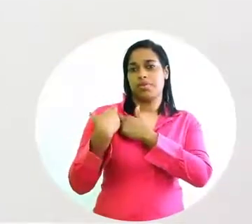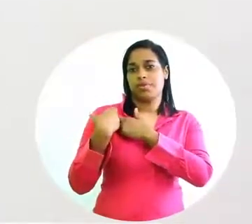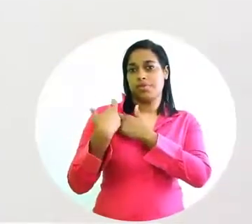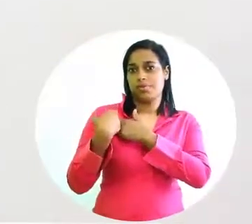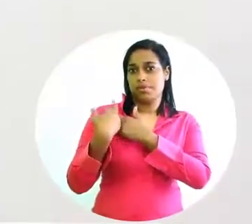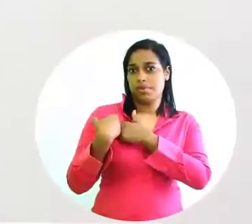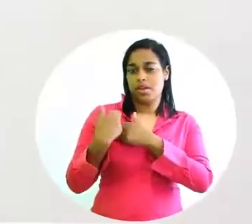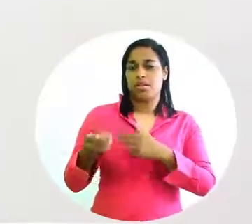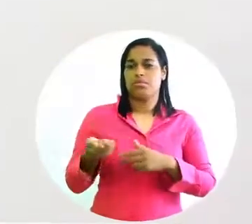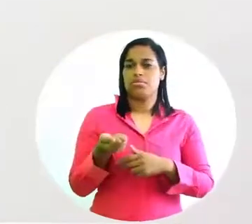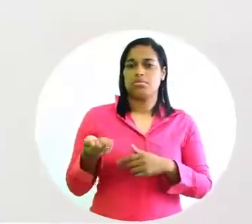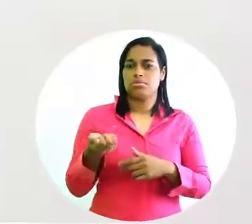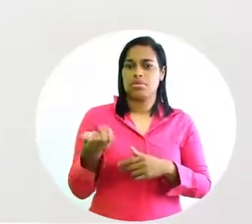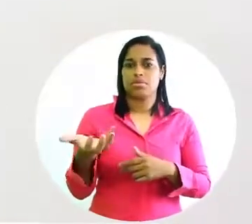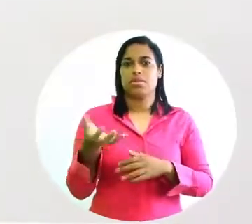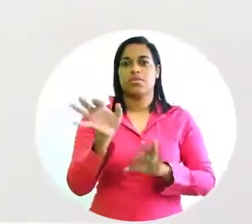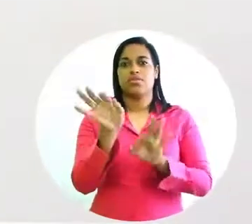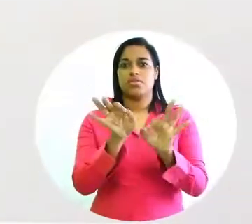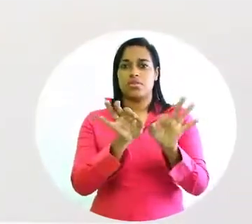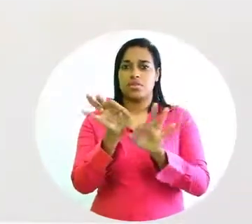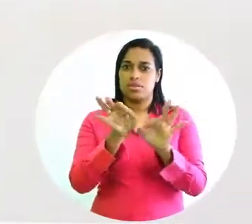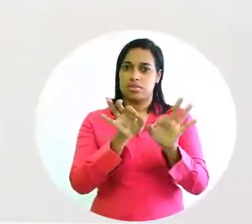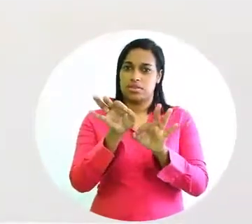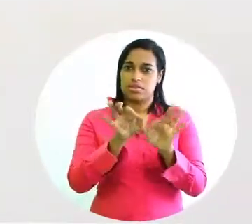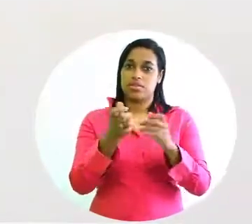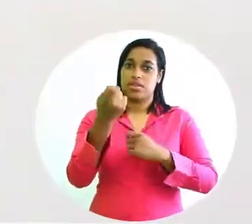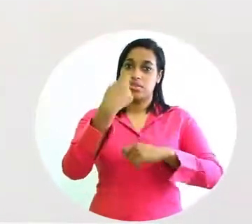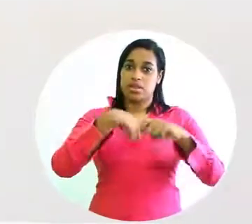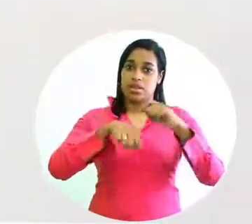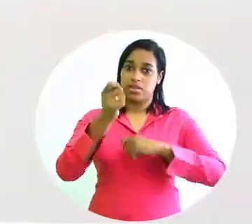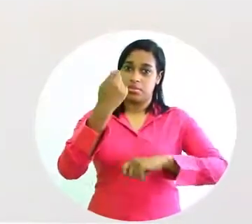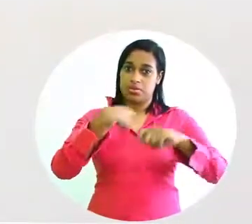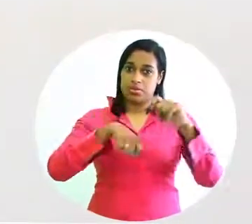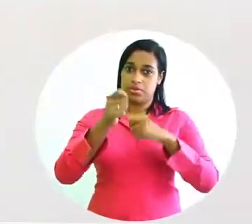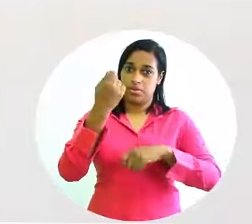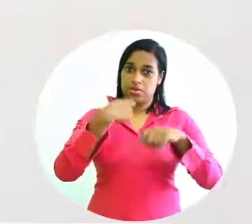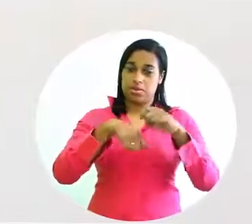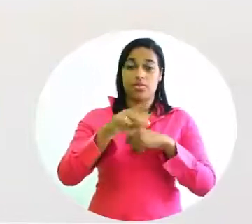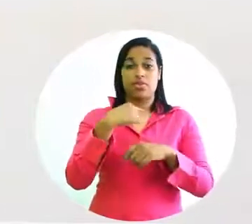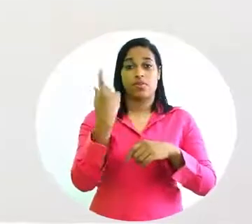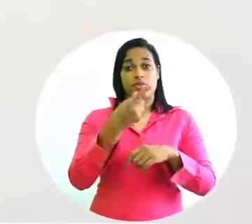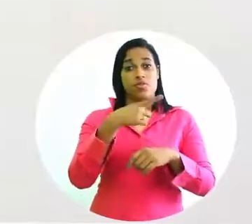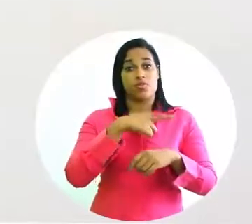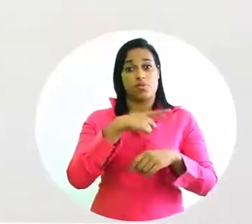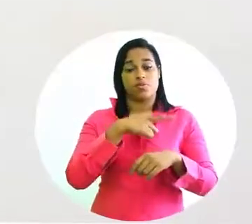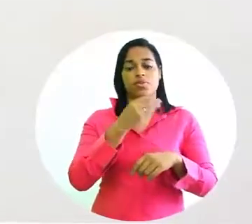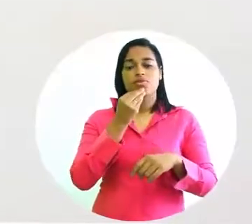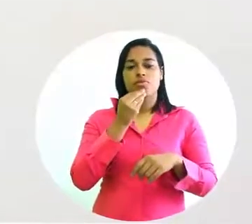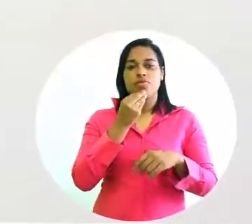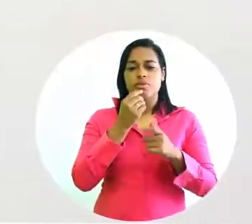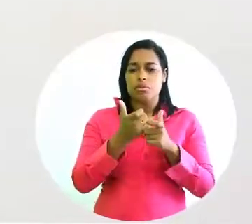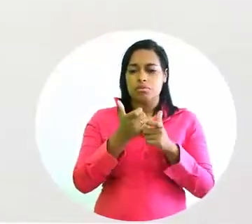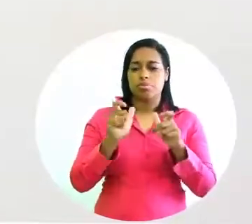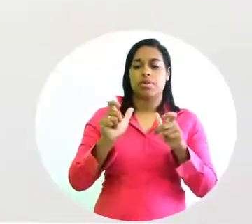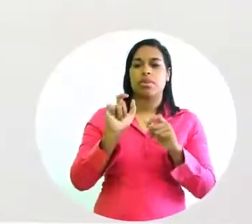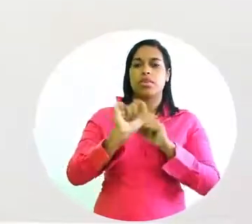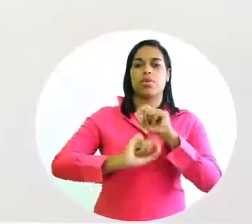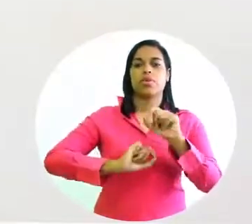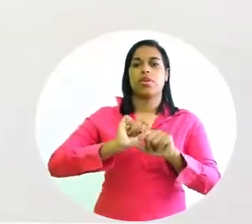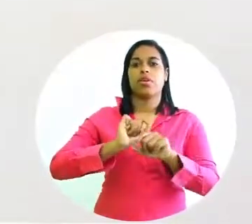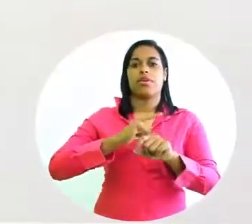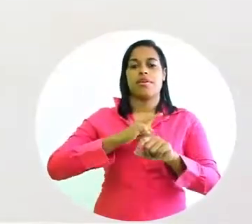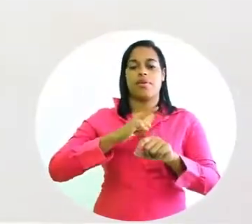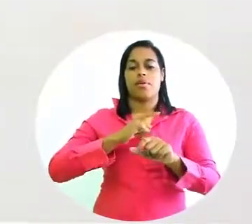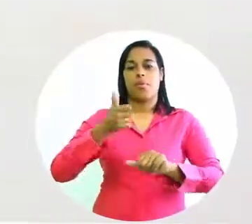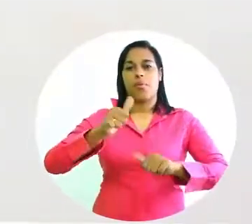e processos operacionais e administrativos, nós vamos ter grandes chances de sermos